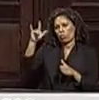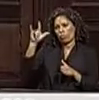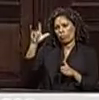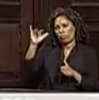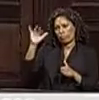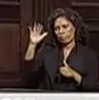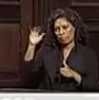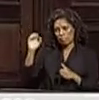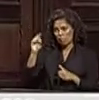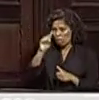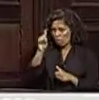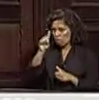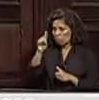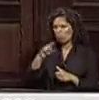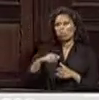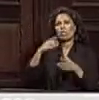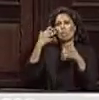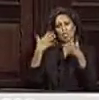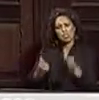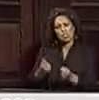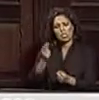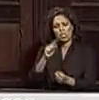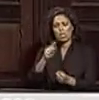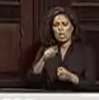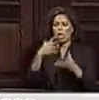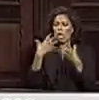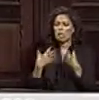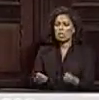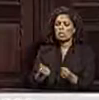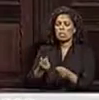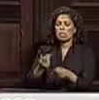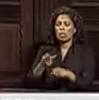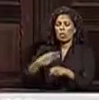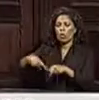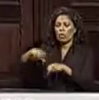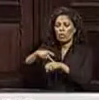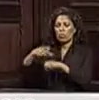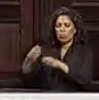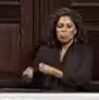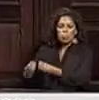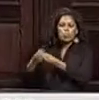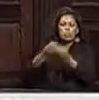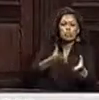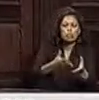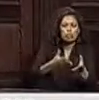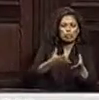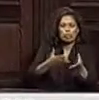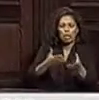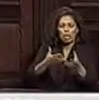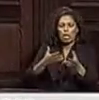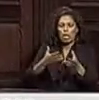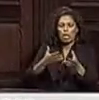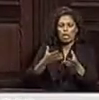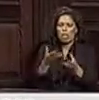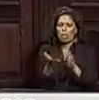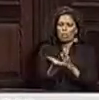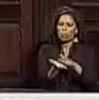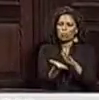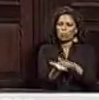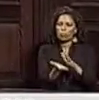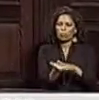vez o Brasil na mão das petroleiras estrangeiras. Não dá mais para o Rio de Janeiro